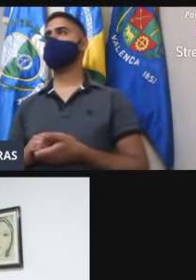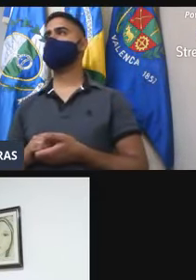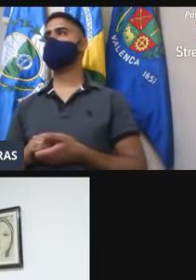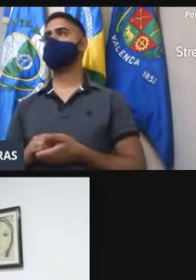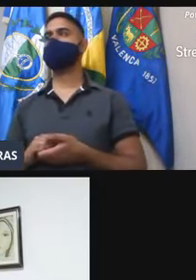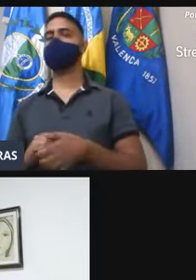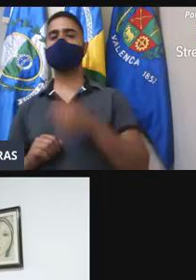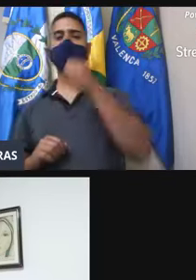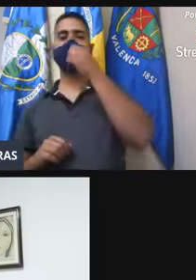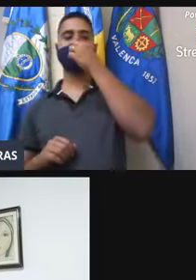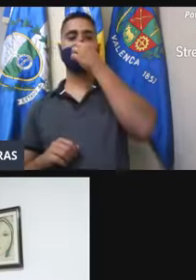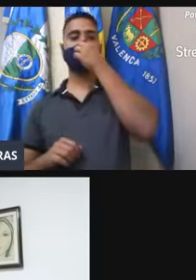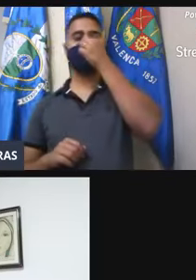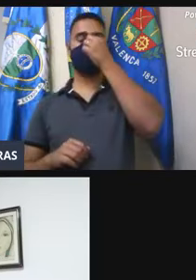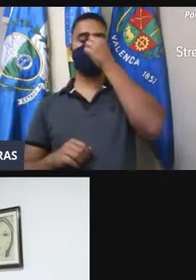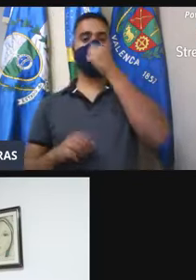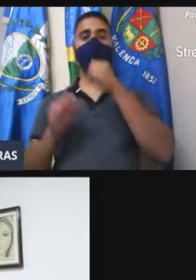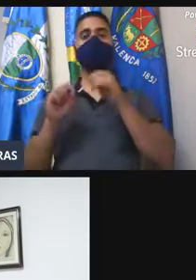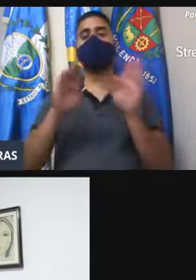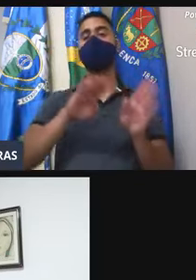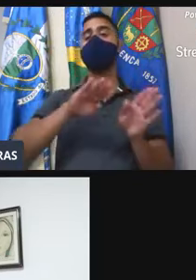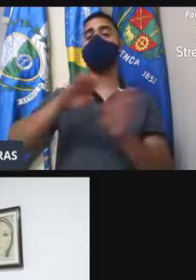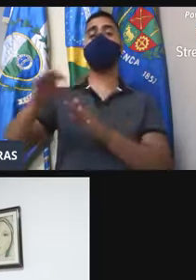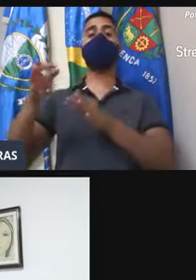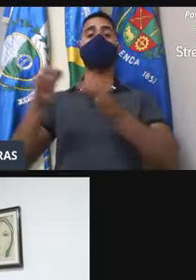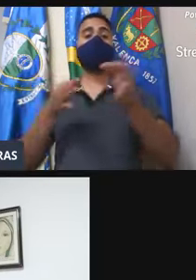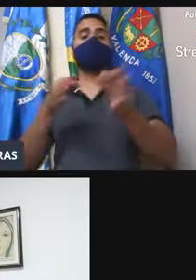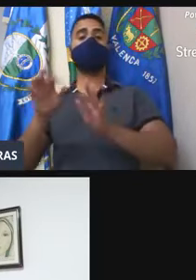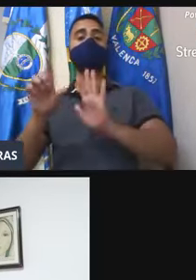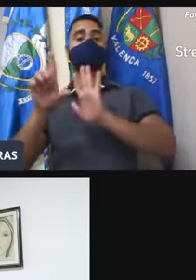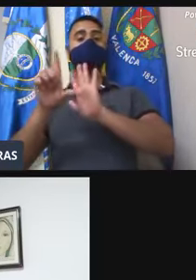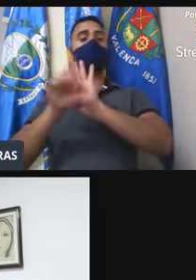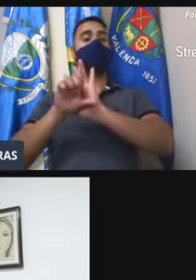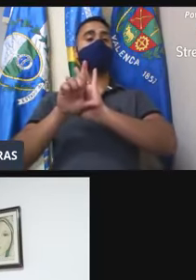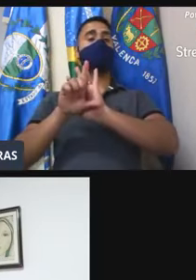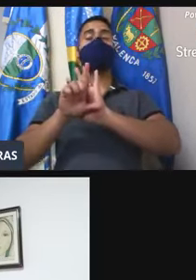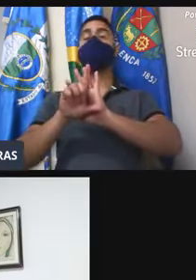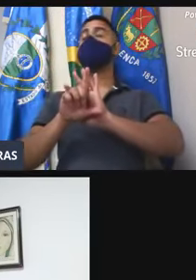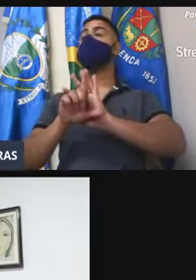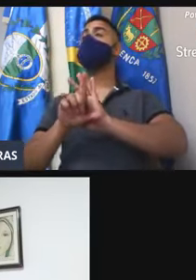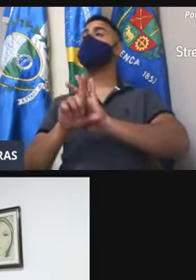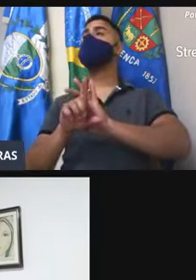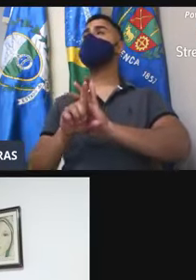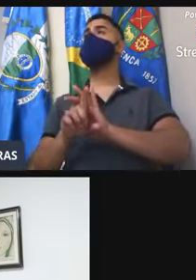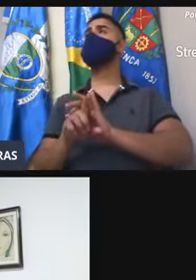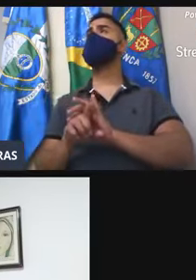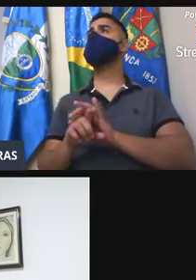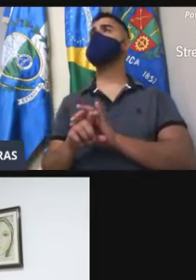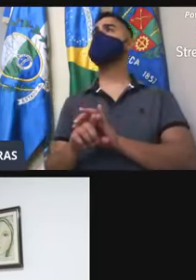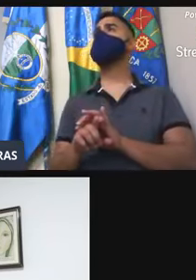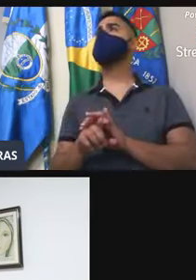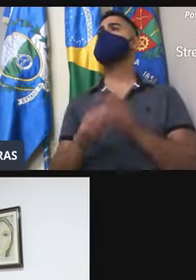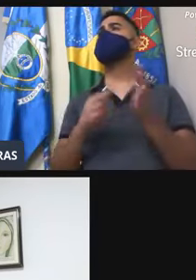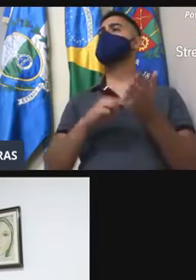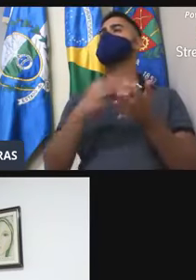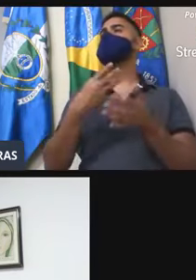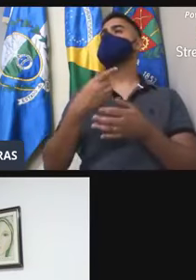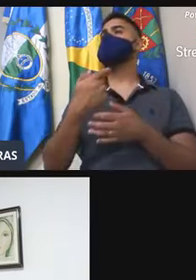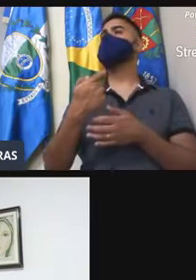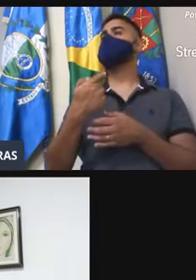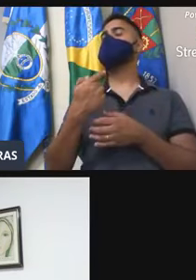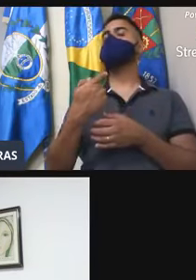toda a Câmara, sobre a retirada do projeto de lei encaminhada através da mensagem 37 de